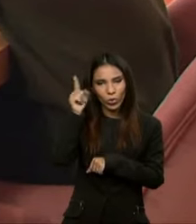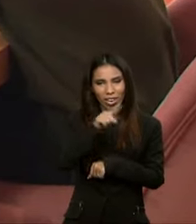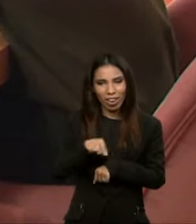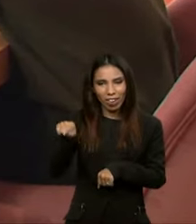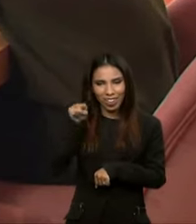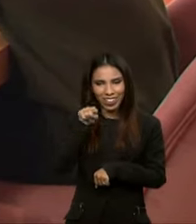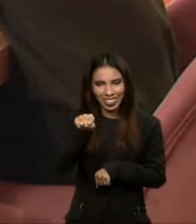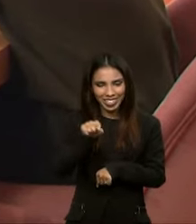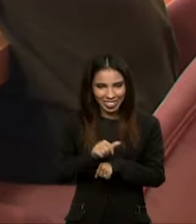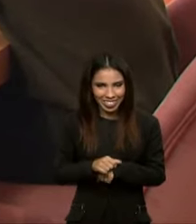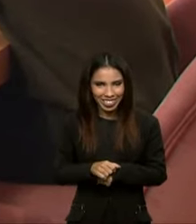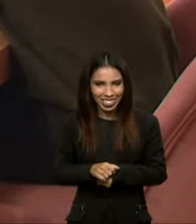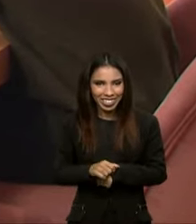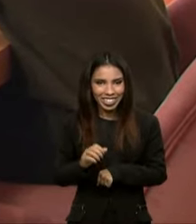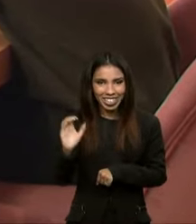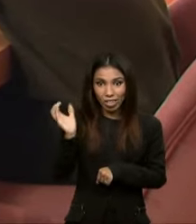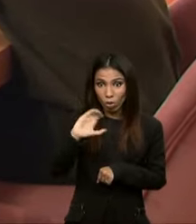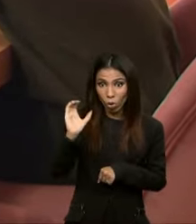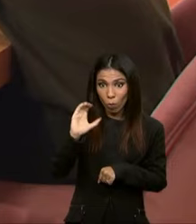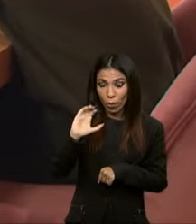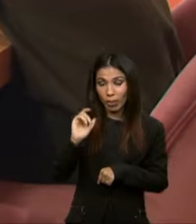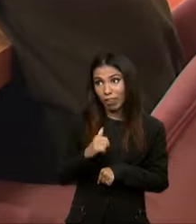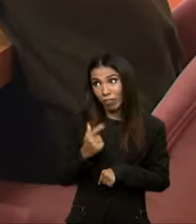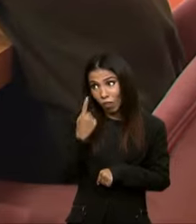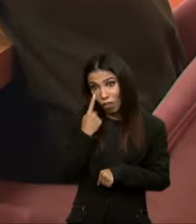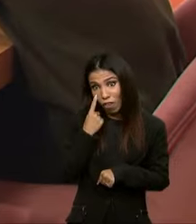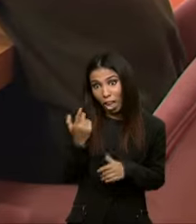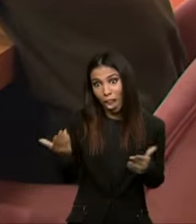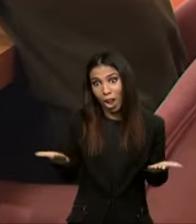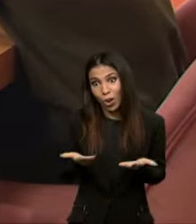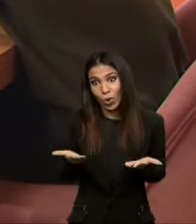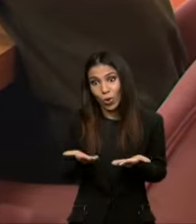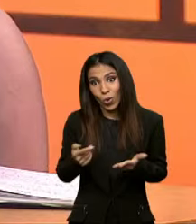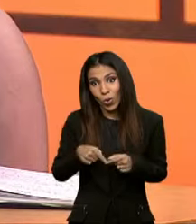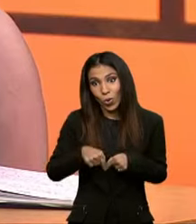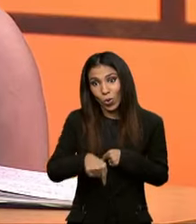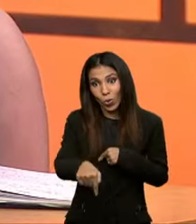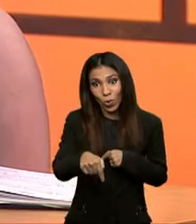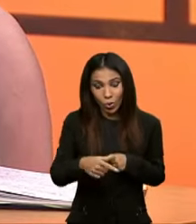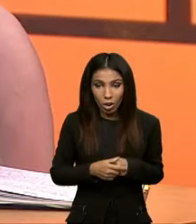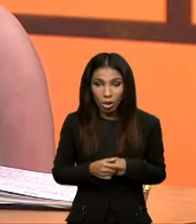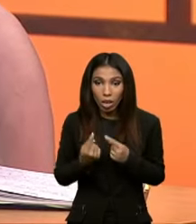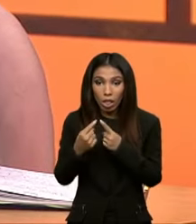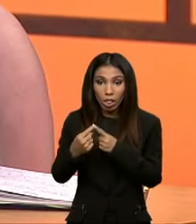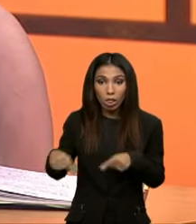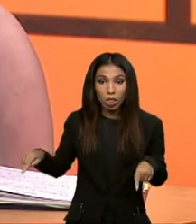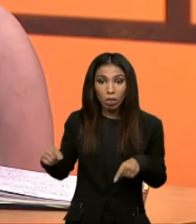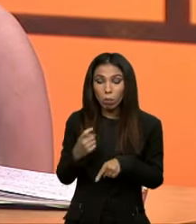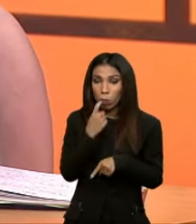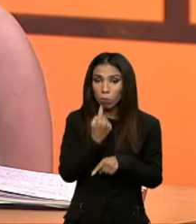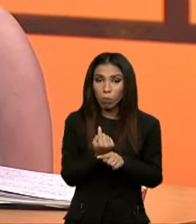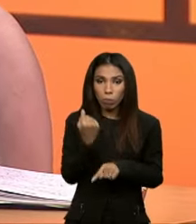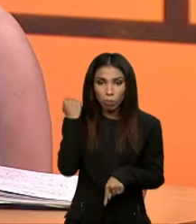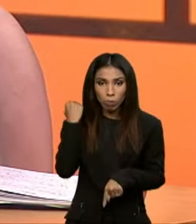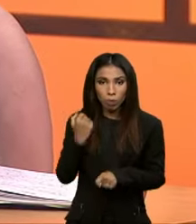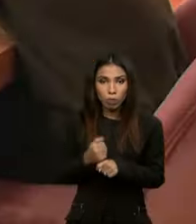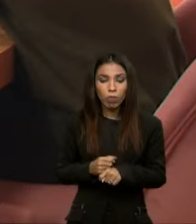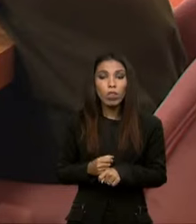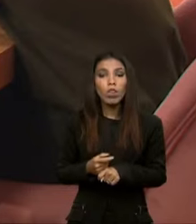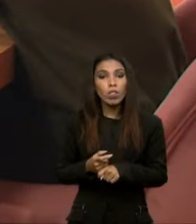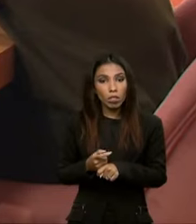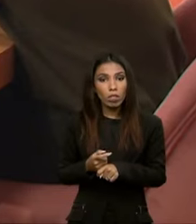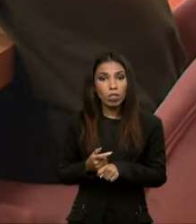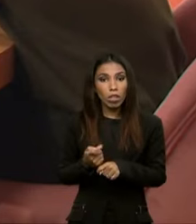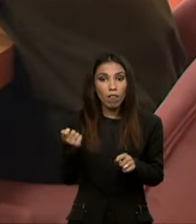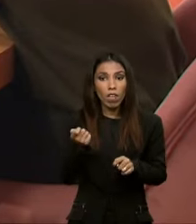dela outro dia, quase morri. É, eu vou ver agora, eu ainda não fui. Estreou, é, lançou, né, abriu há pouco tempo o Blue Note, teve um Réveillon famoso agora aí. Sim, sim,